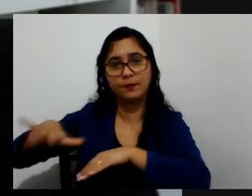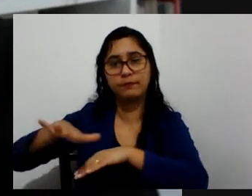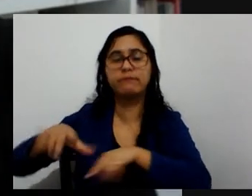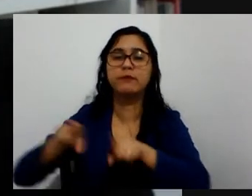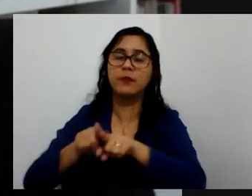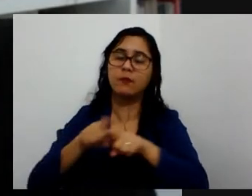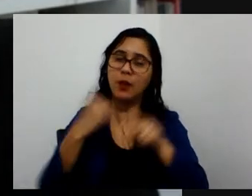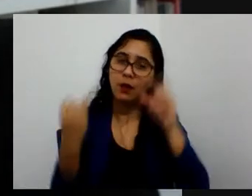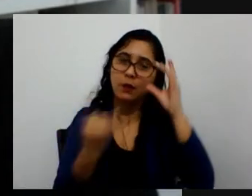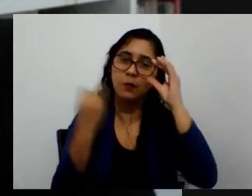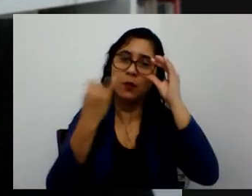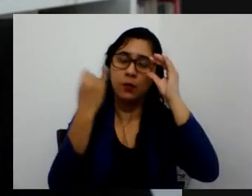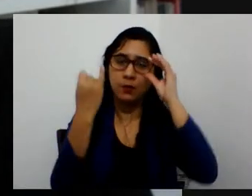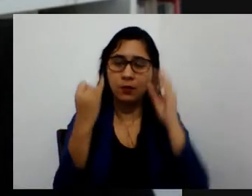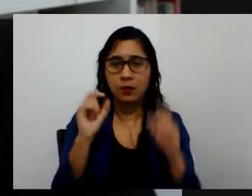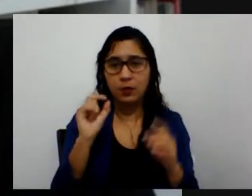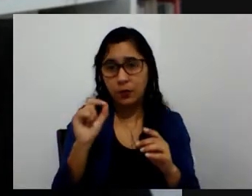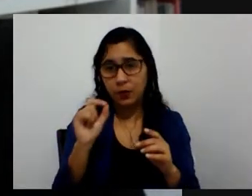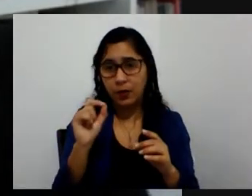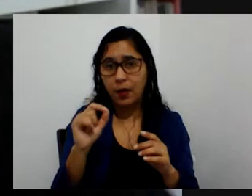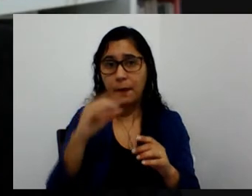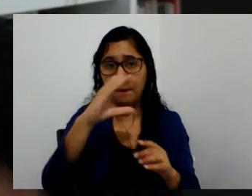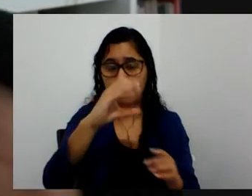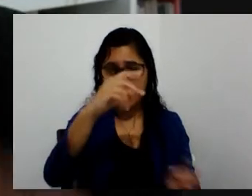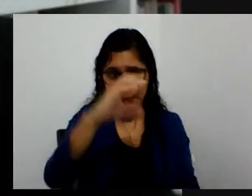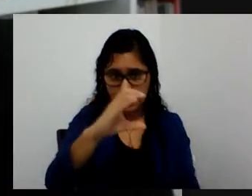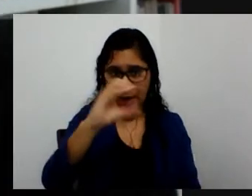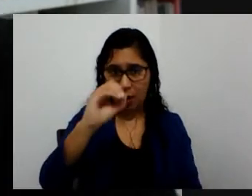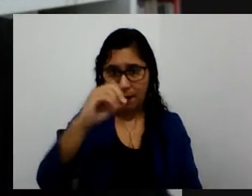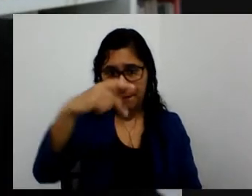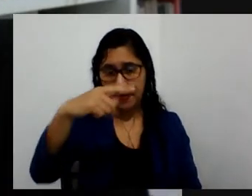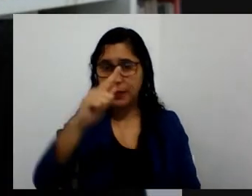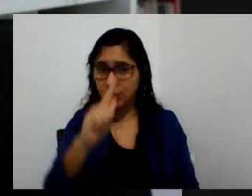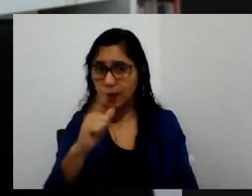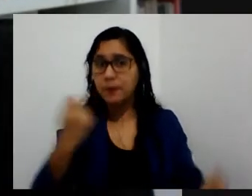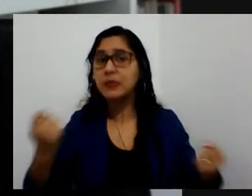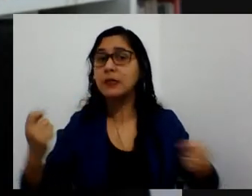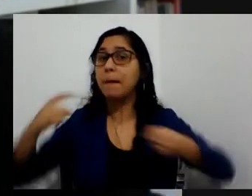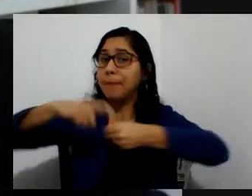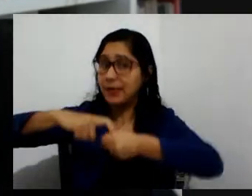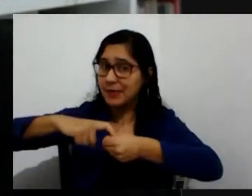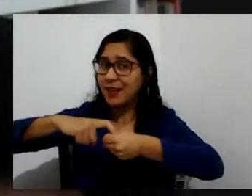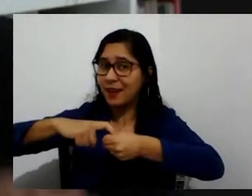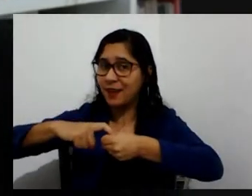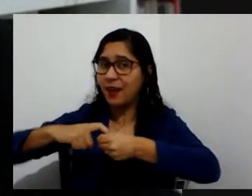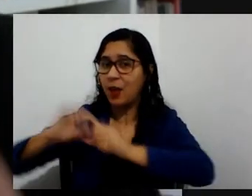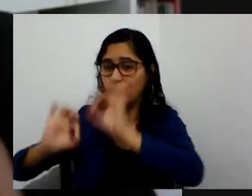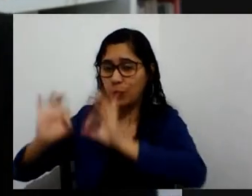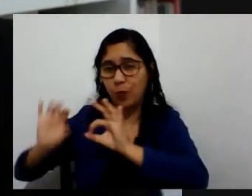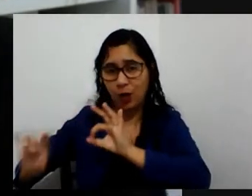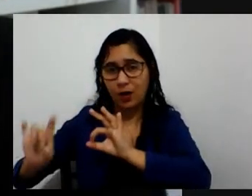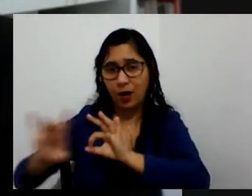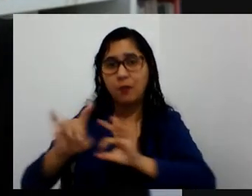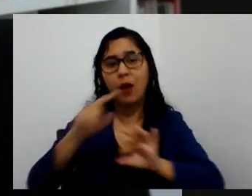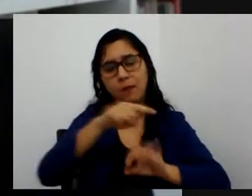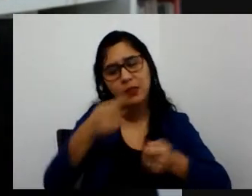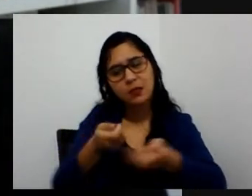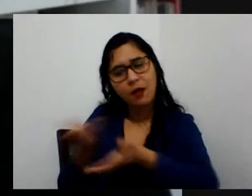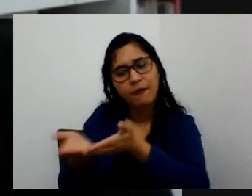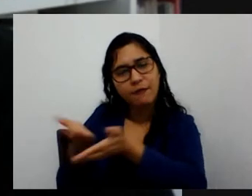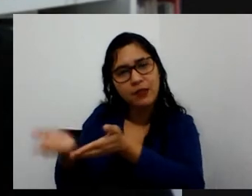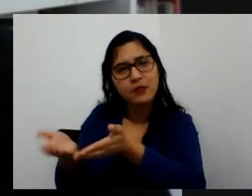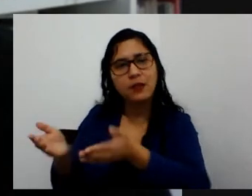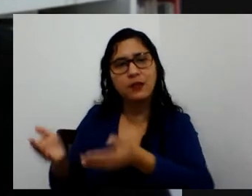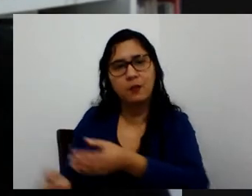fundamentalmente, caberá à PROPG, que deverá ser parceira nesse momento dos programas, deverá ser facilitadora na